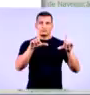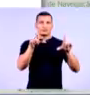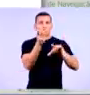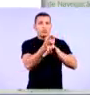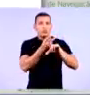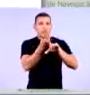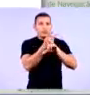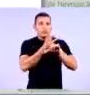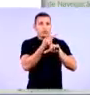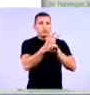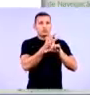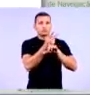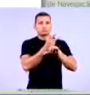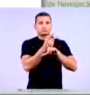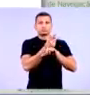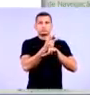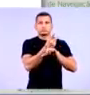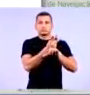caso,